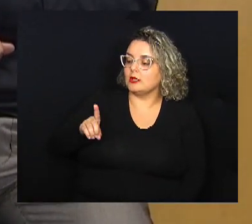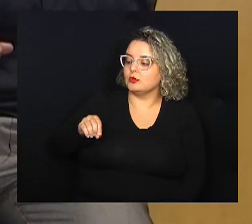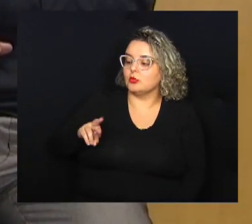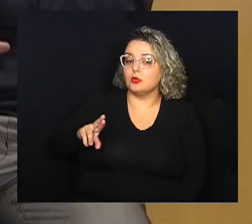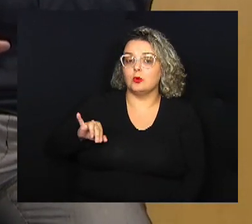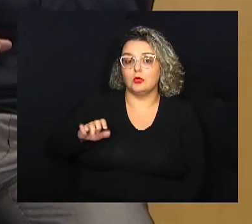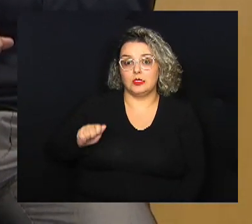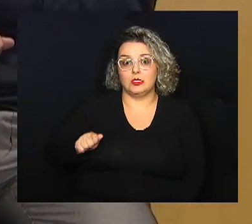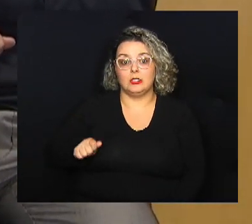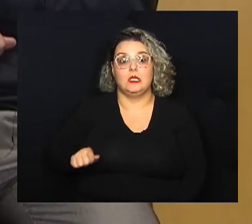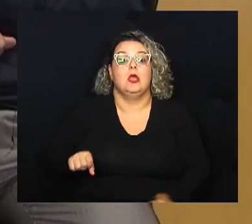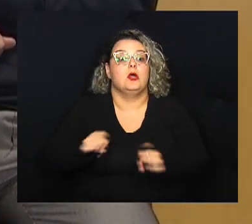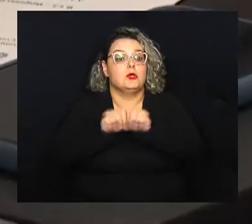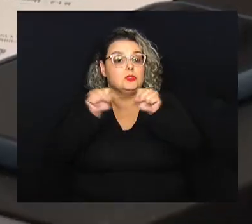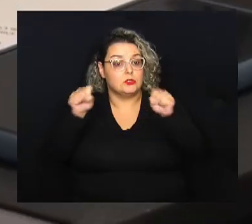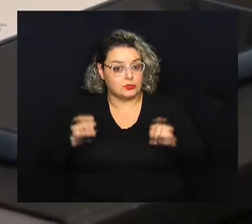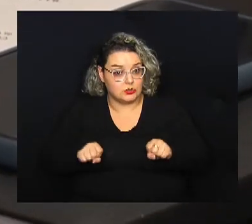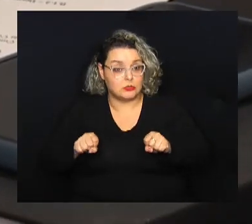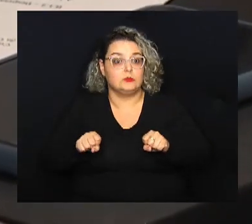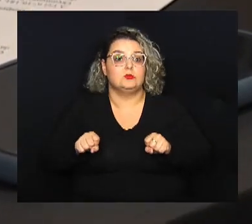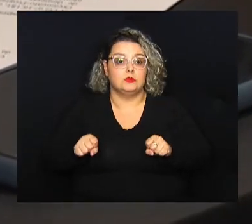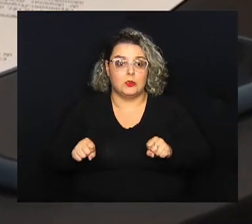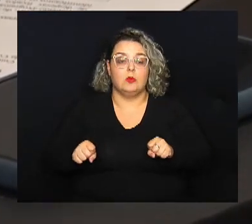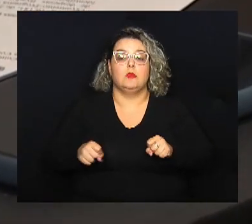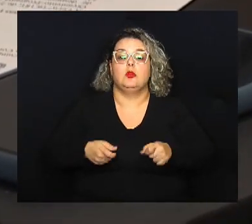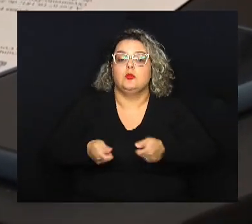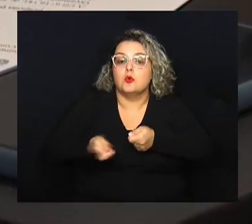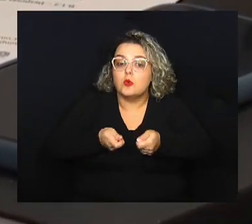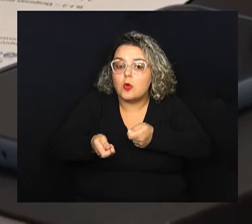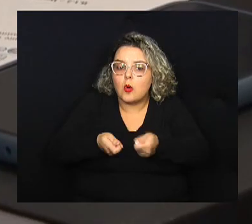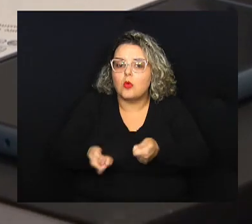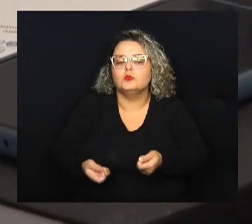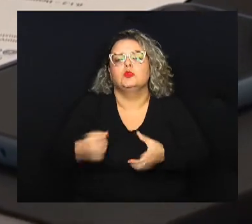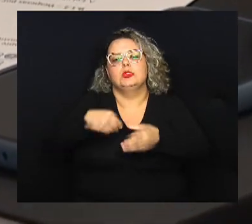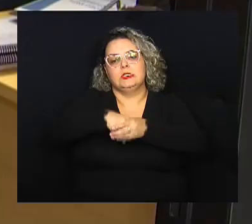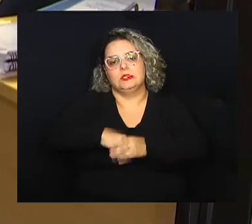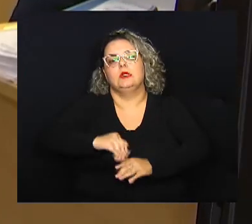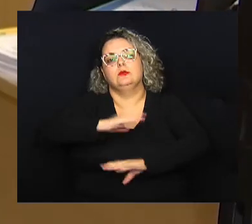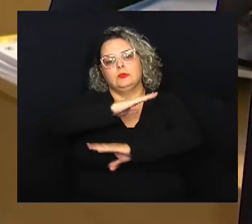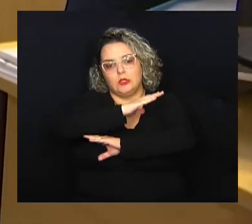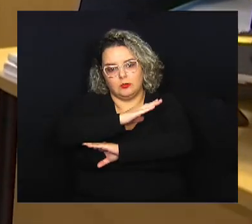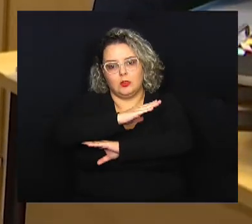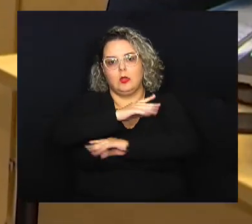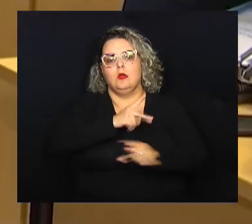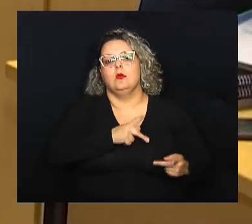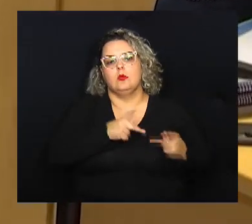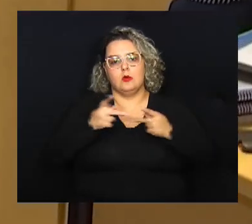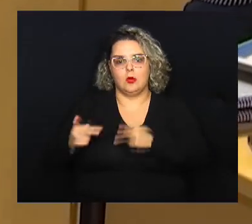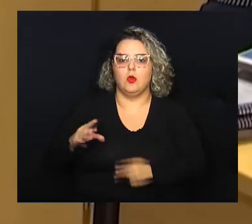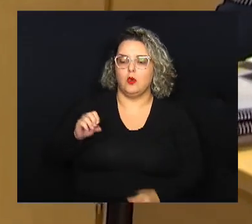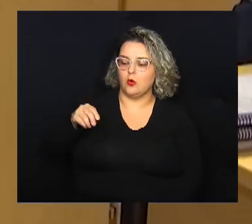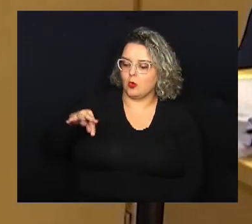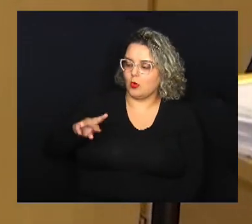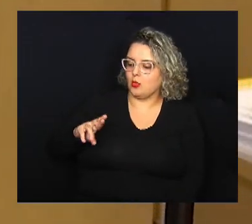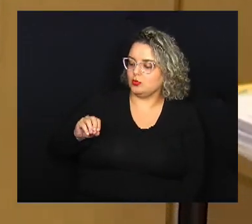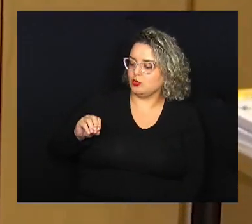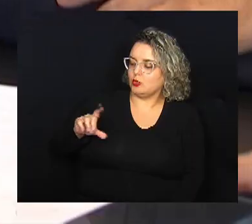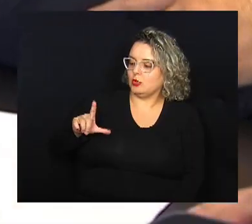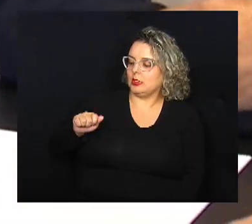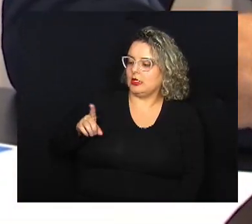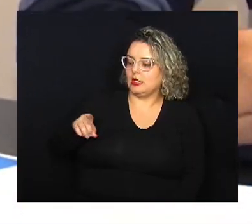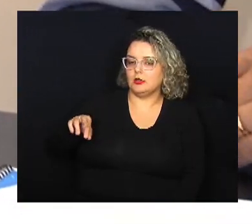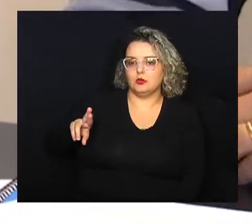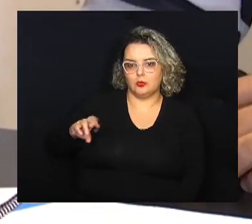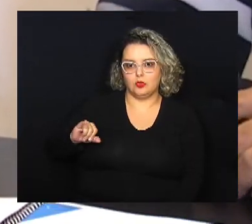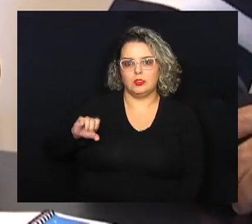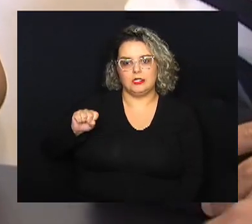de controle interno da Câmara Municipal. Participaram da visita o controlador interno Ismael Casagrande